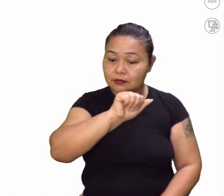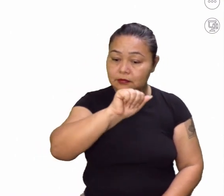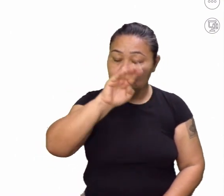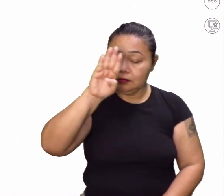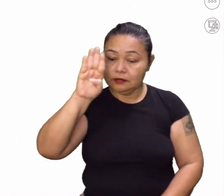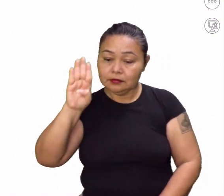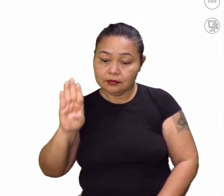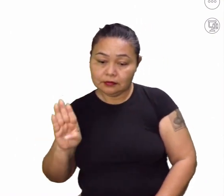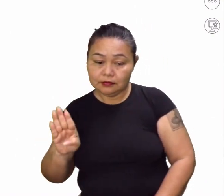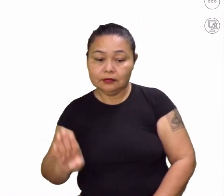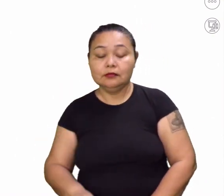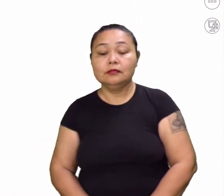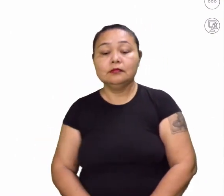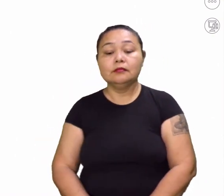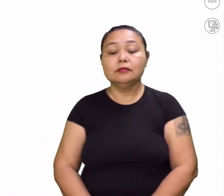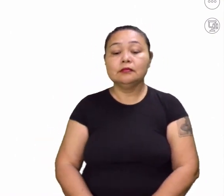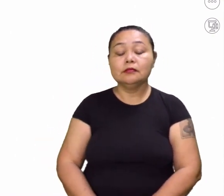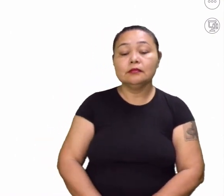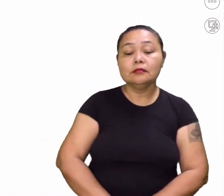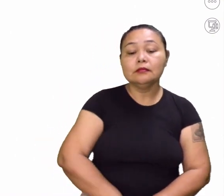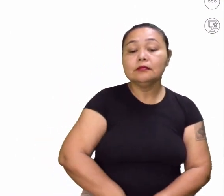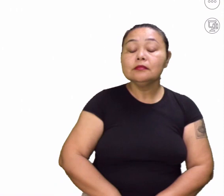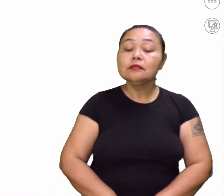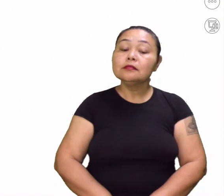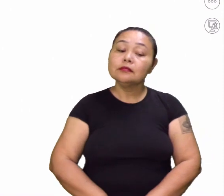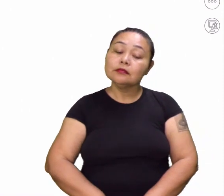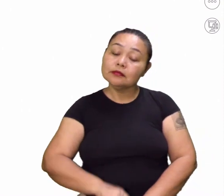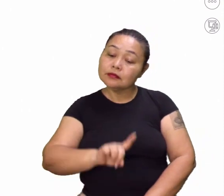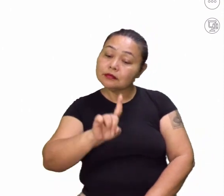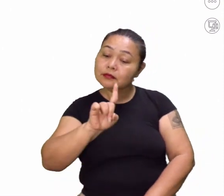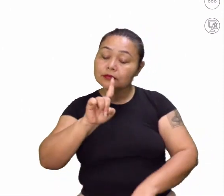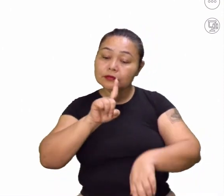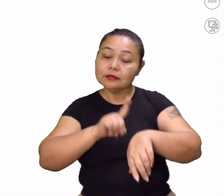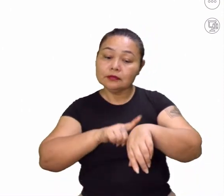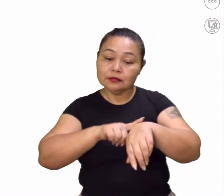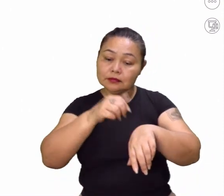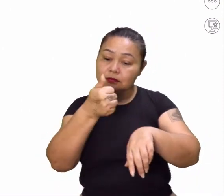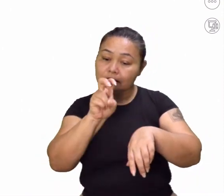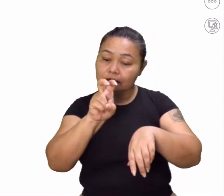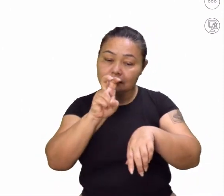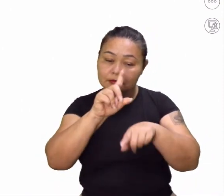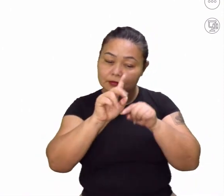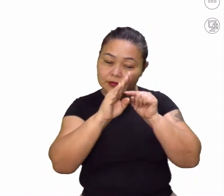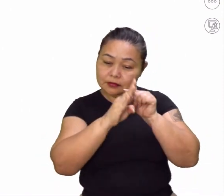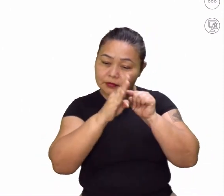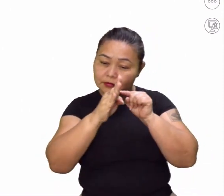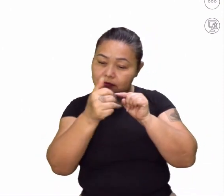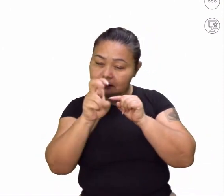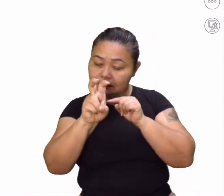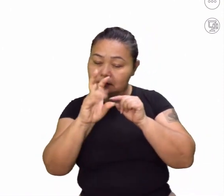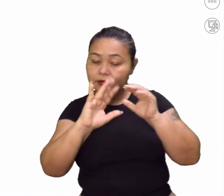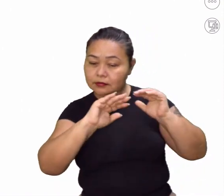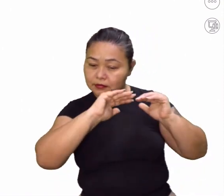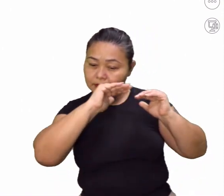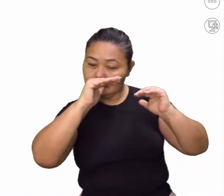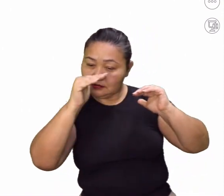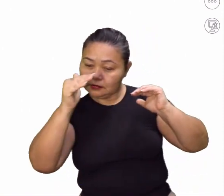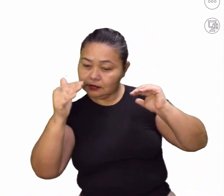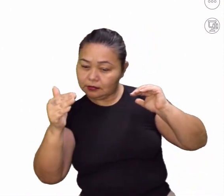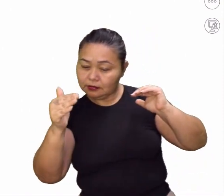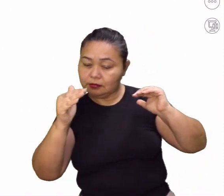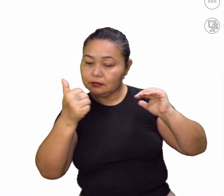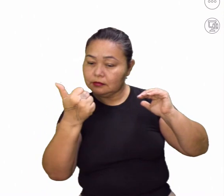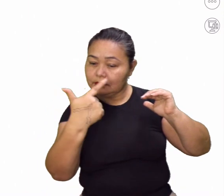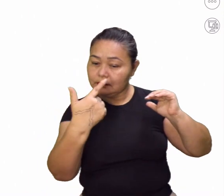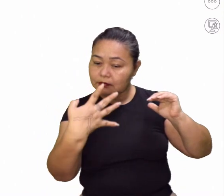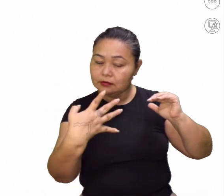A e o B. Um fuso horário vai ter 15 aqui dentro, ó, justamente por causa que tem que dar as 24